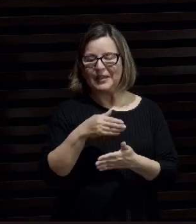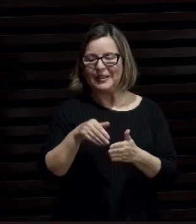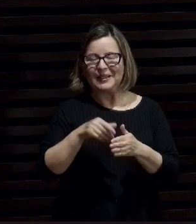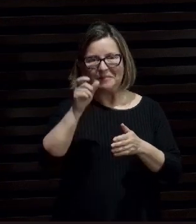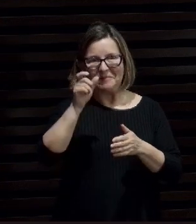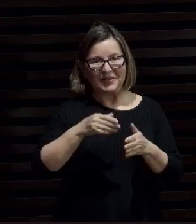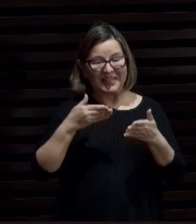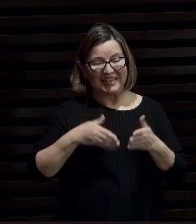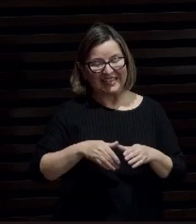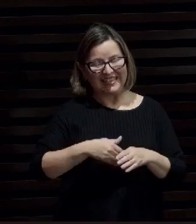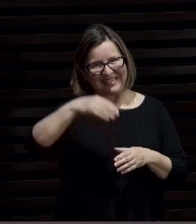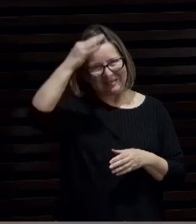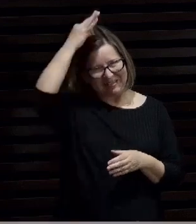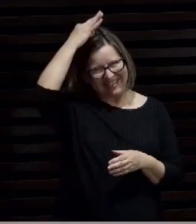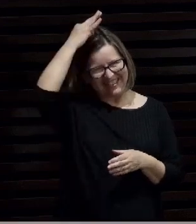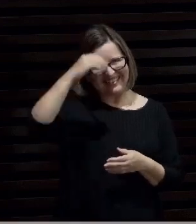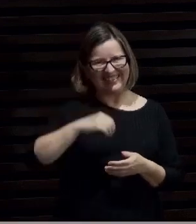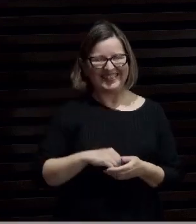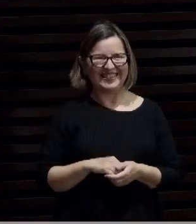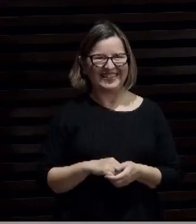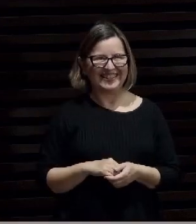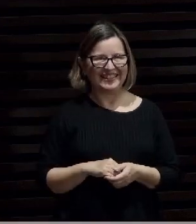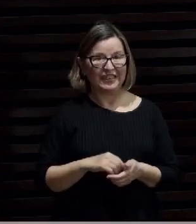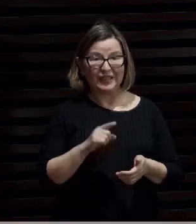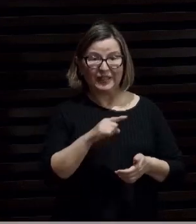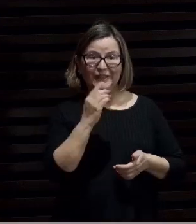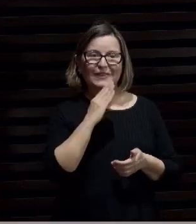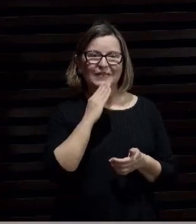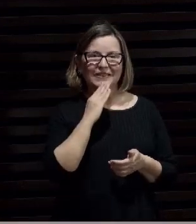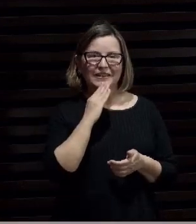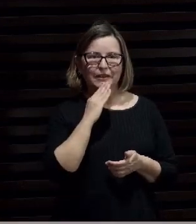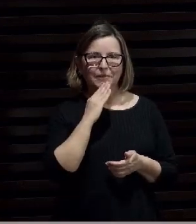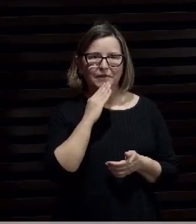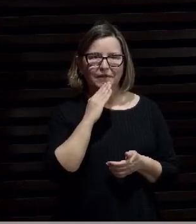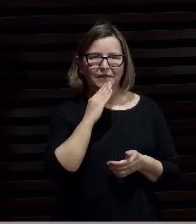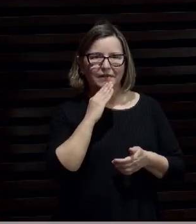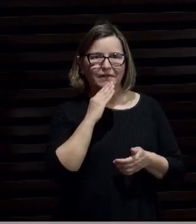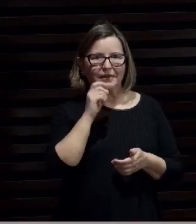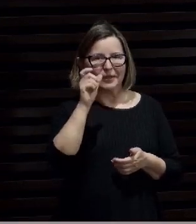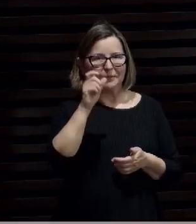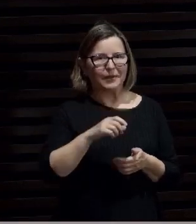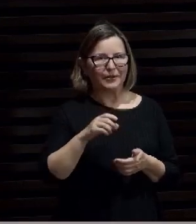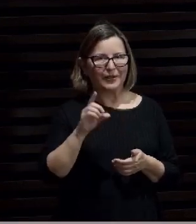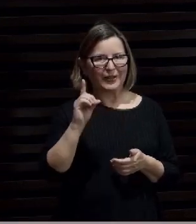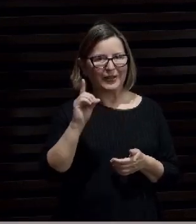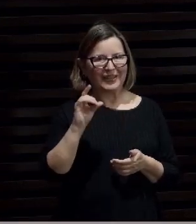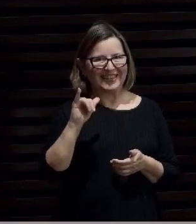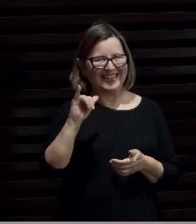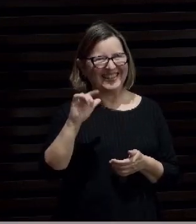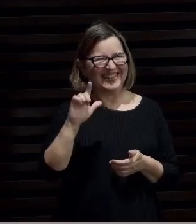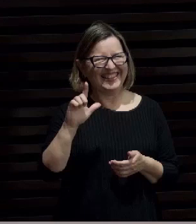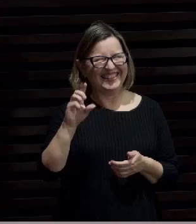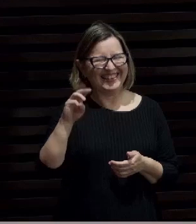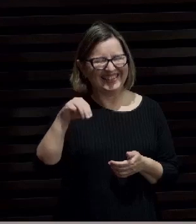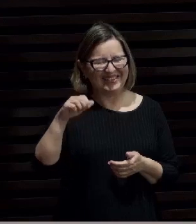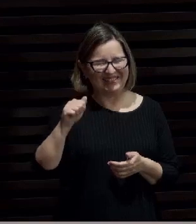Espírito. Nós conhecemos uma pessoa chamada Dilma, que tentou estocar o vento.